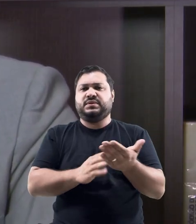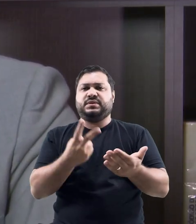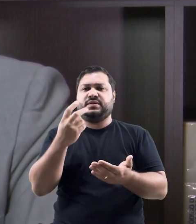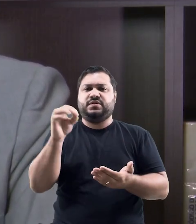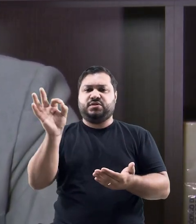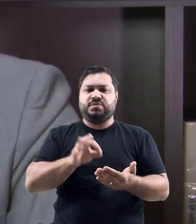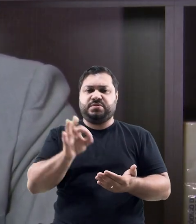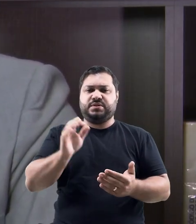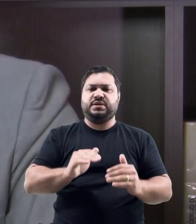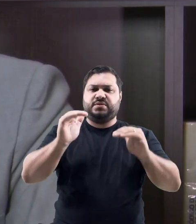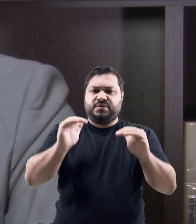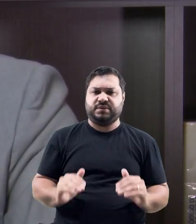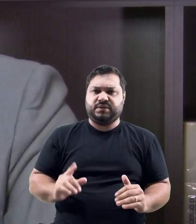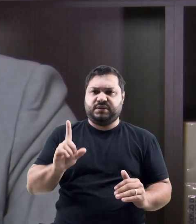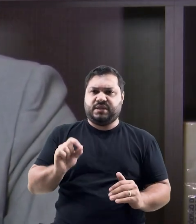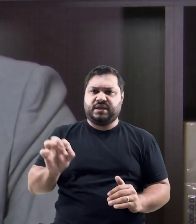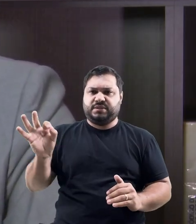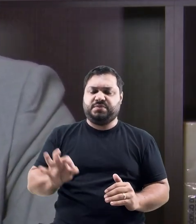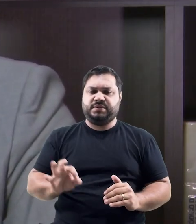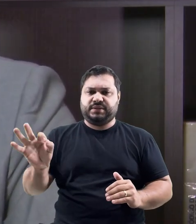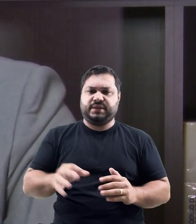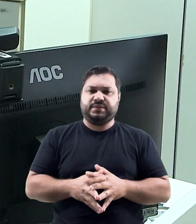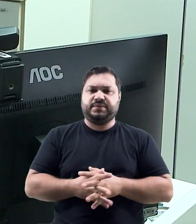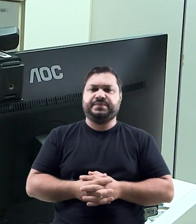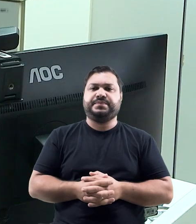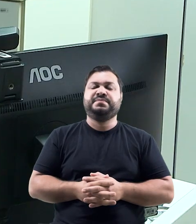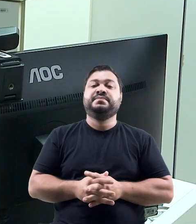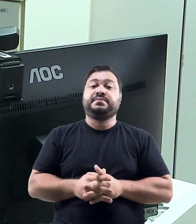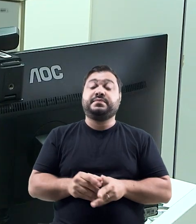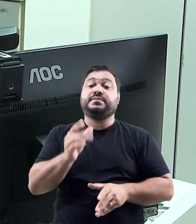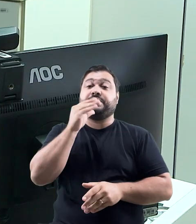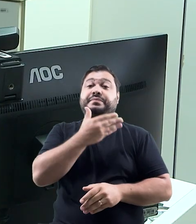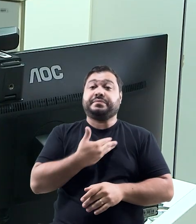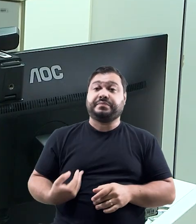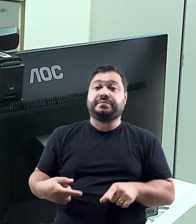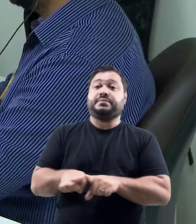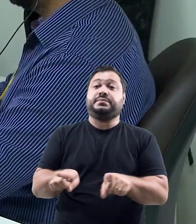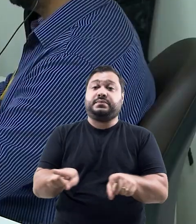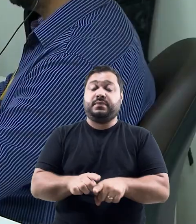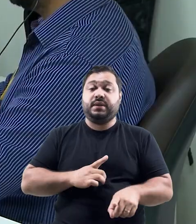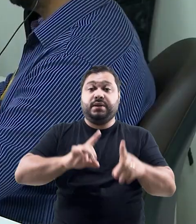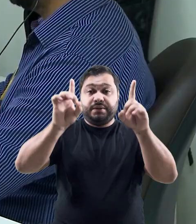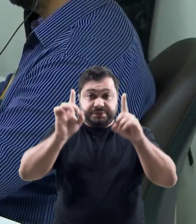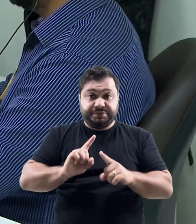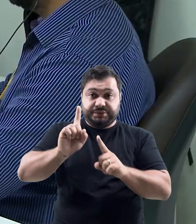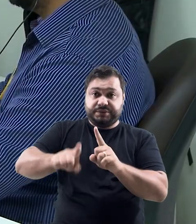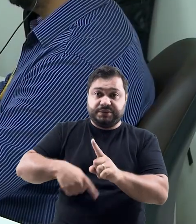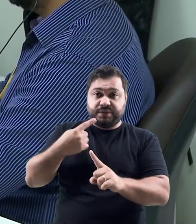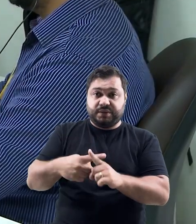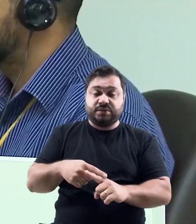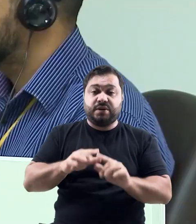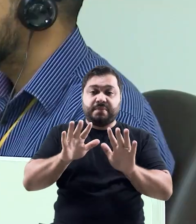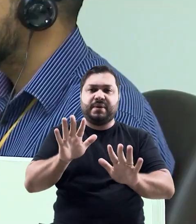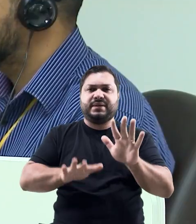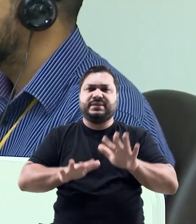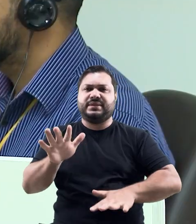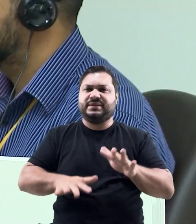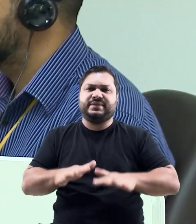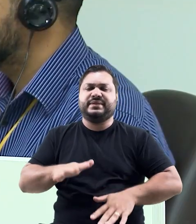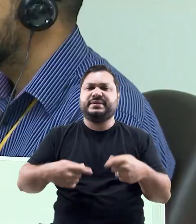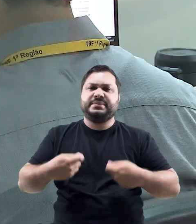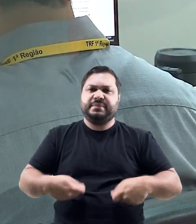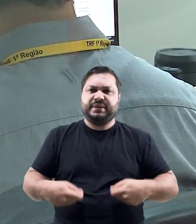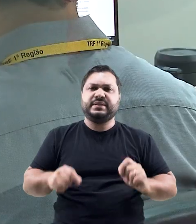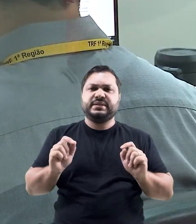intermediário 20% e no grau mínimo 10%. Servidores públicos também têm direito ao adicional, mas às vezes